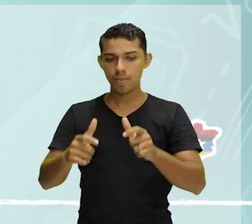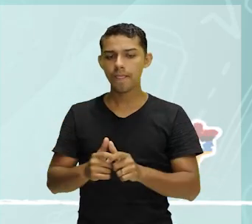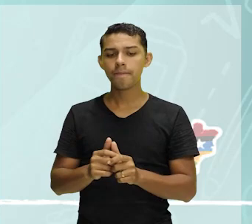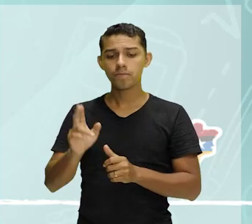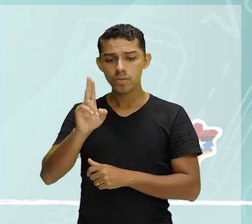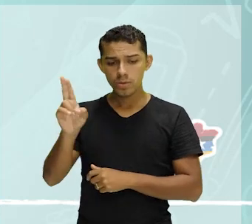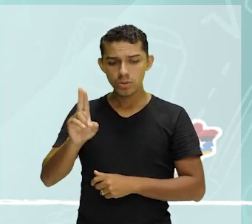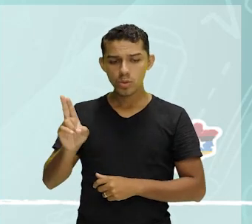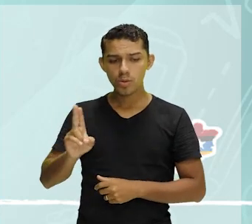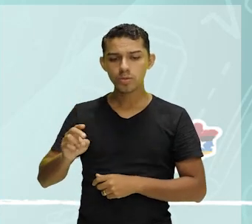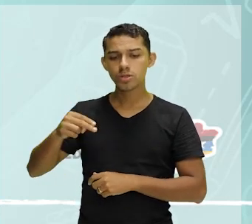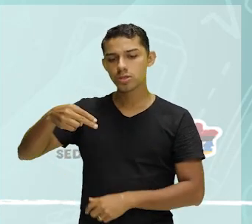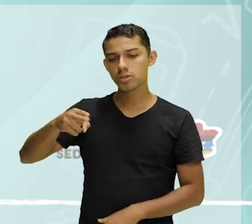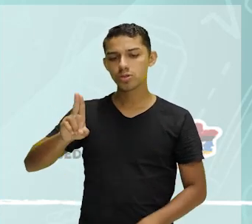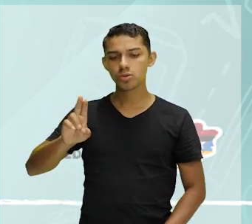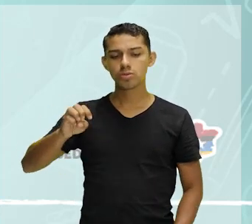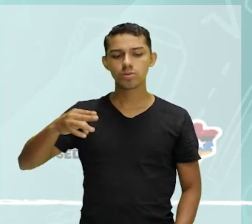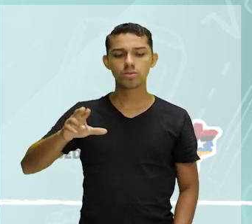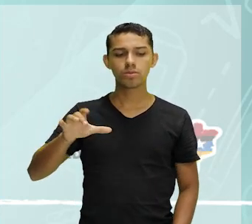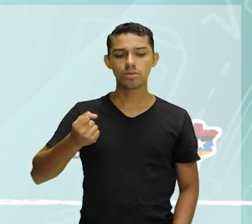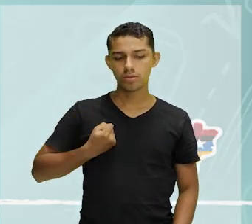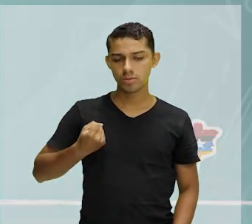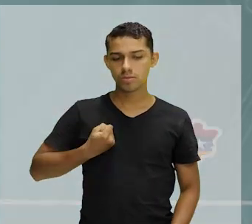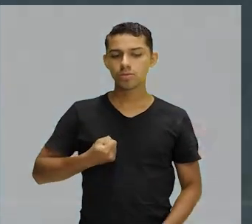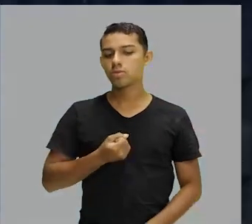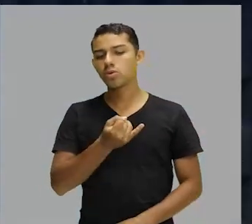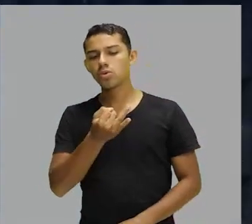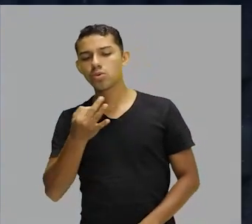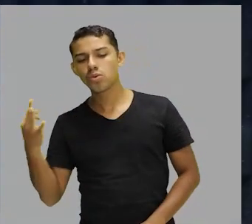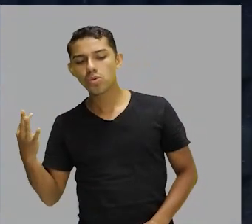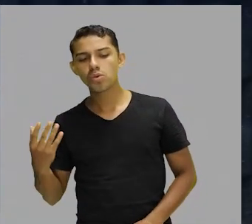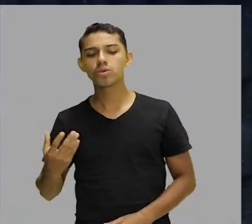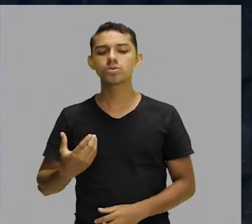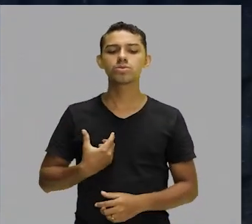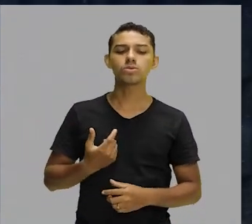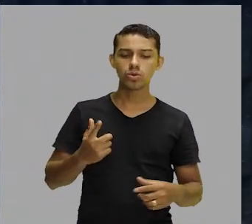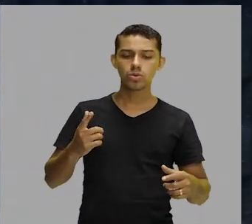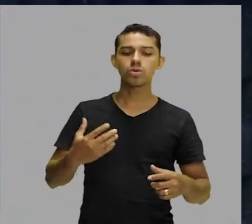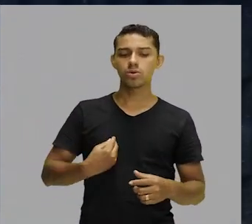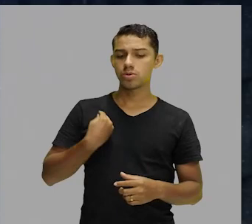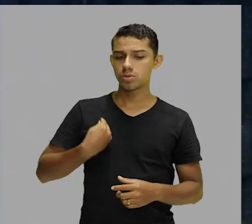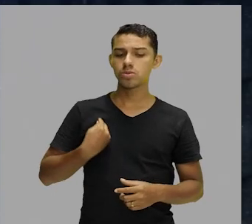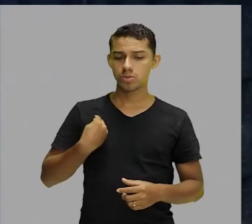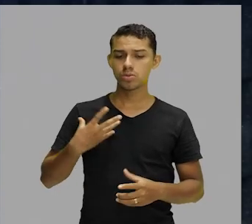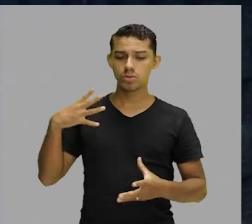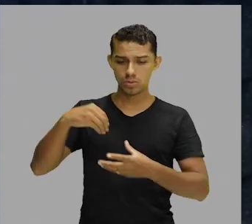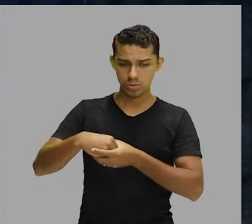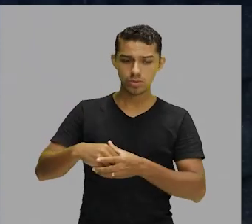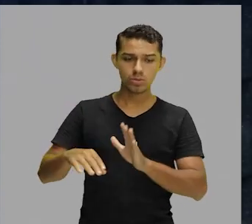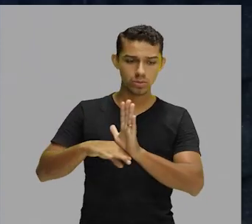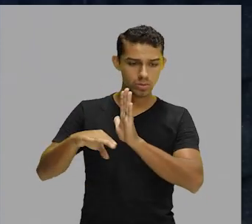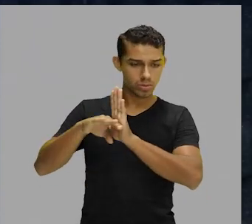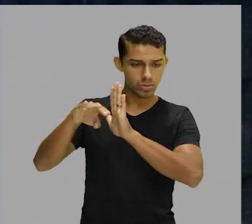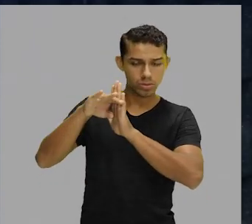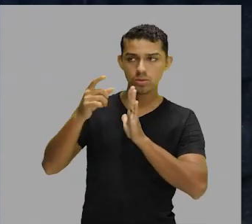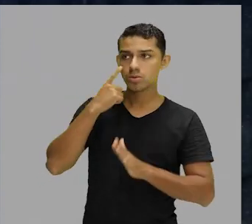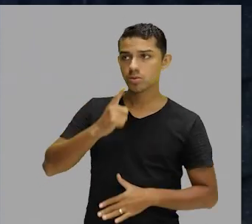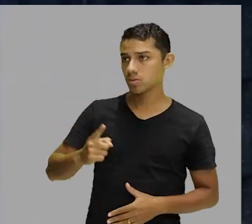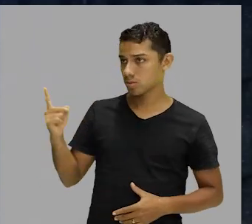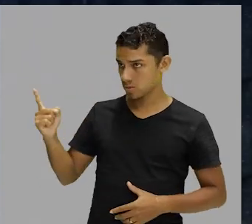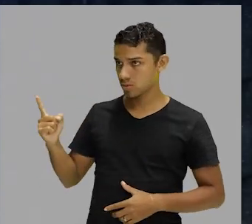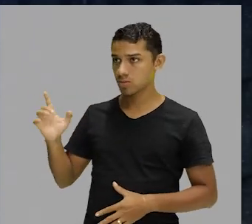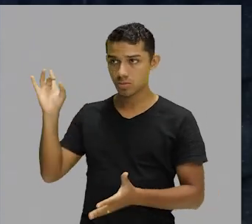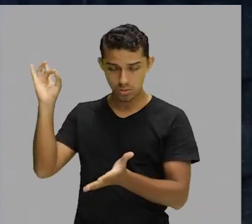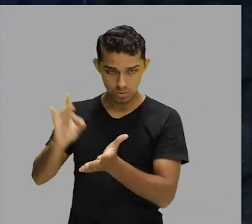indivíduos existem em cada nível trófico. Verdadeiro ou falso? Com certeza é verdadeira, porque nós vimos aqui,